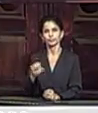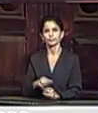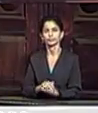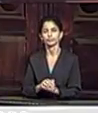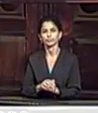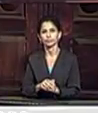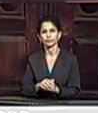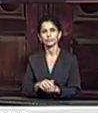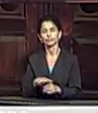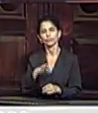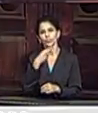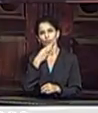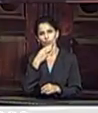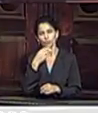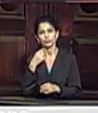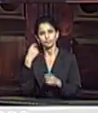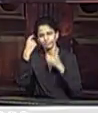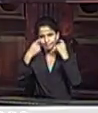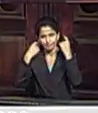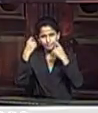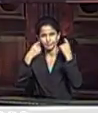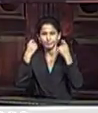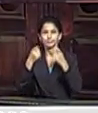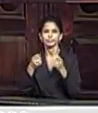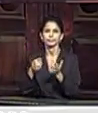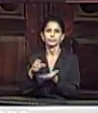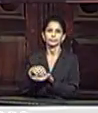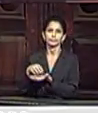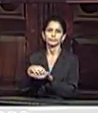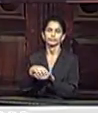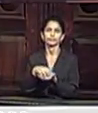suas preocupações com o funcionamento das agências.